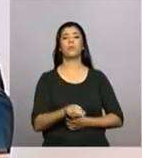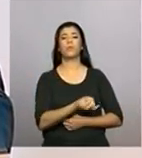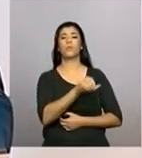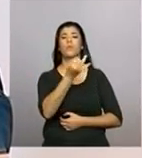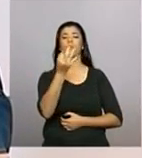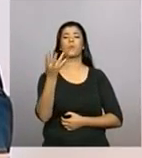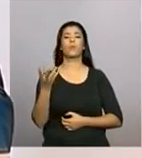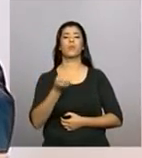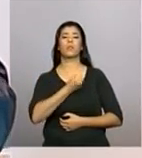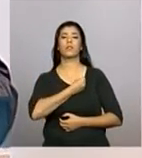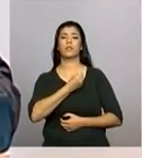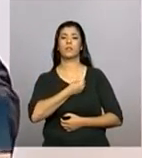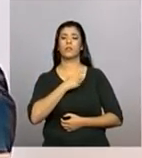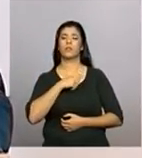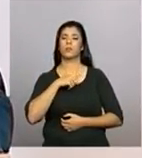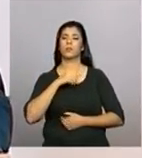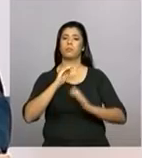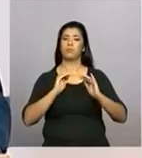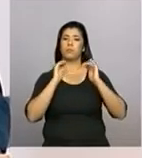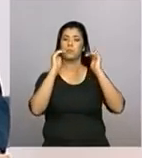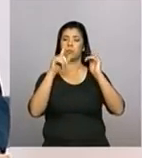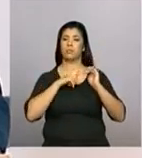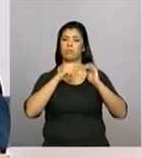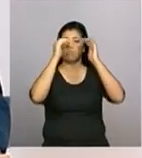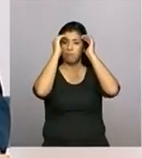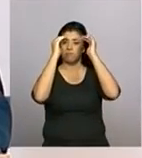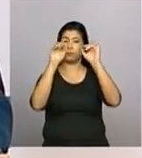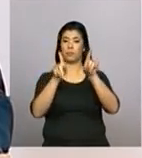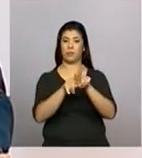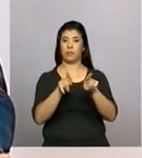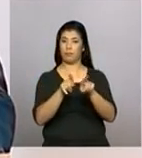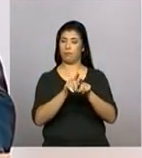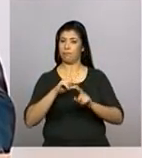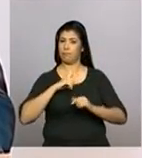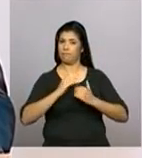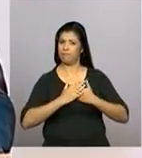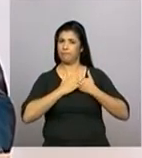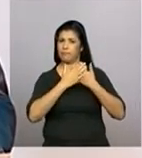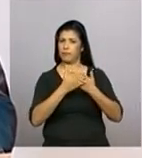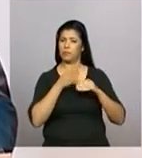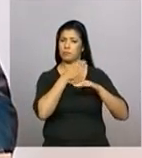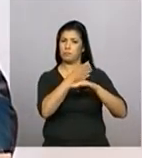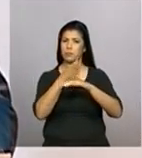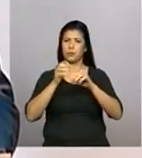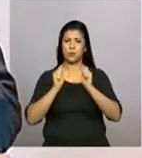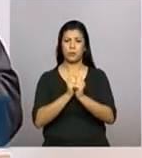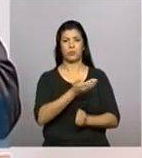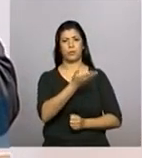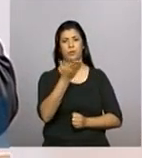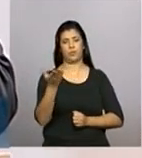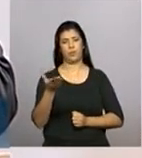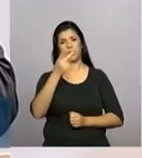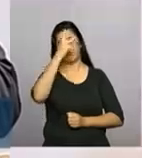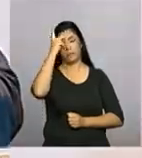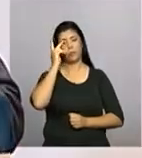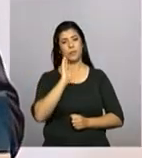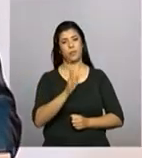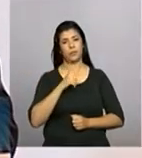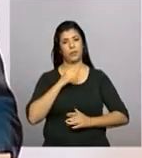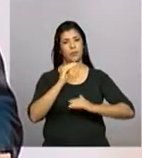ministério, que tive a honra e a satisfação de fazer parte junto com todos aqueles que